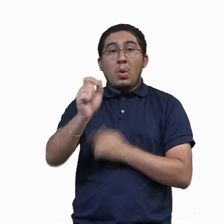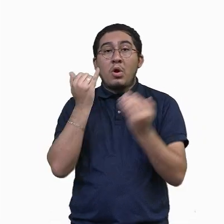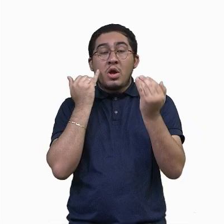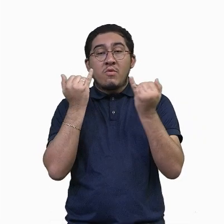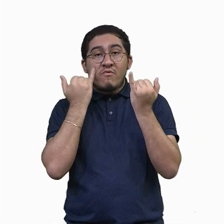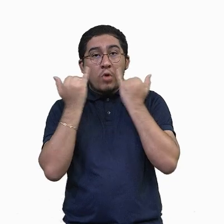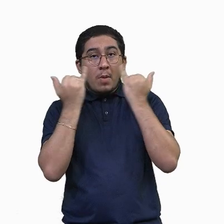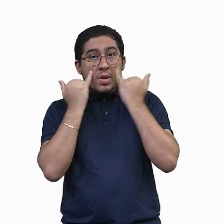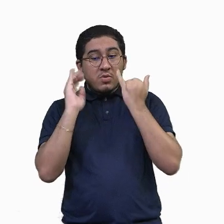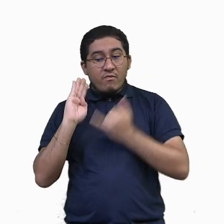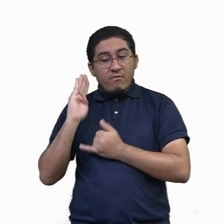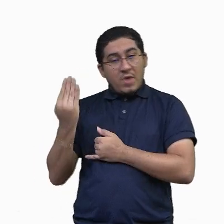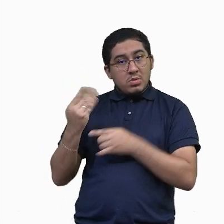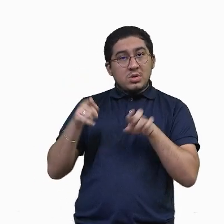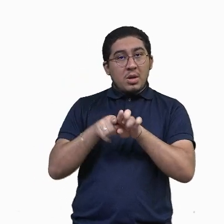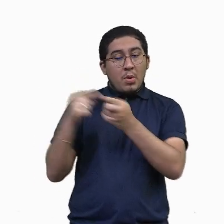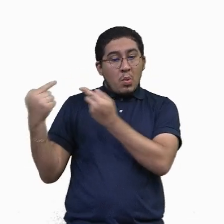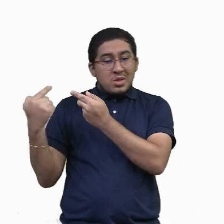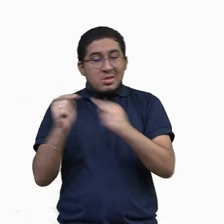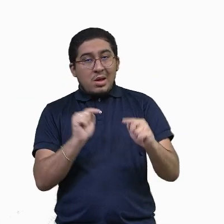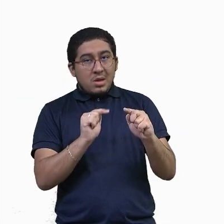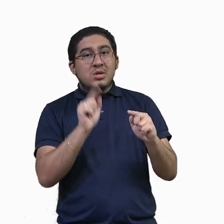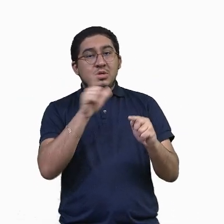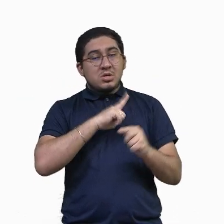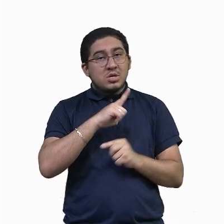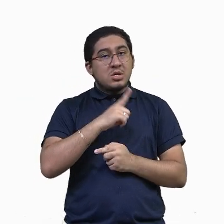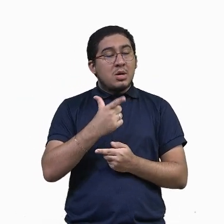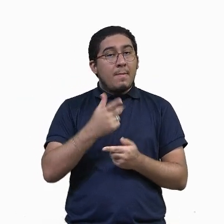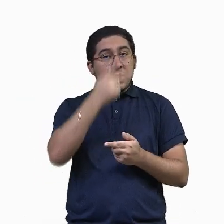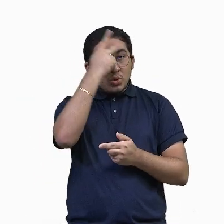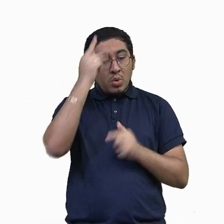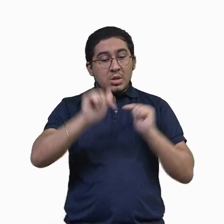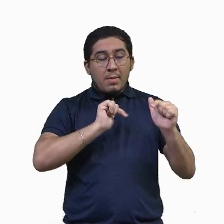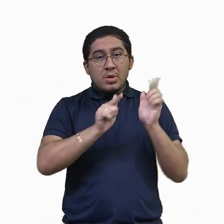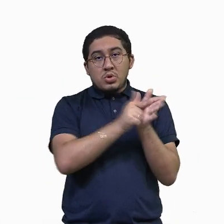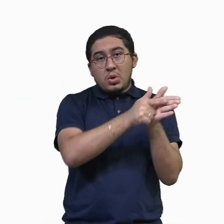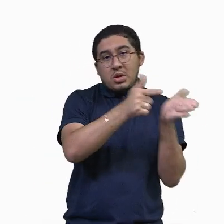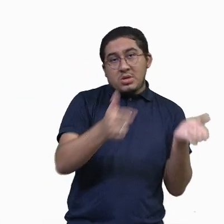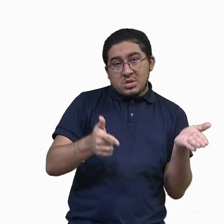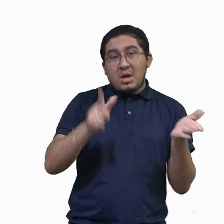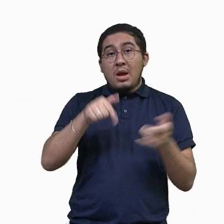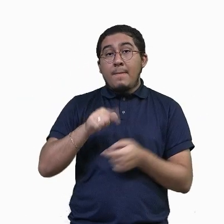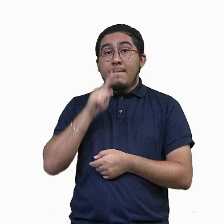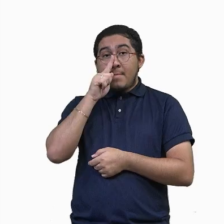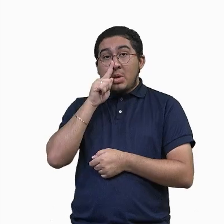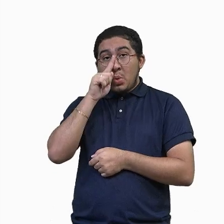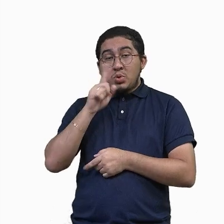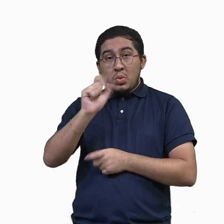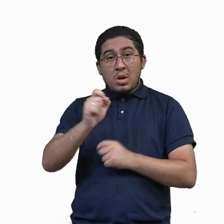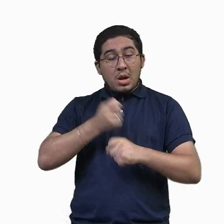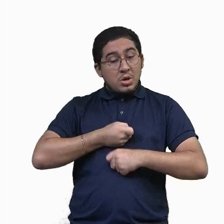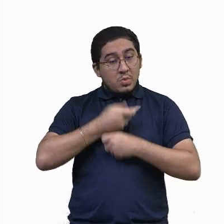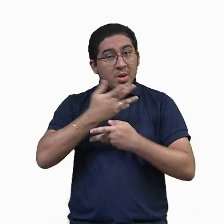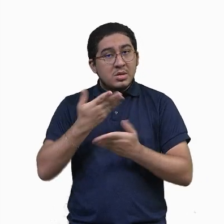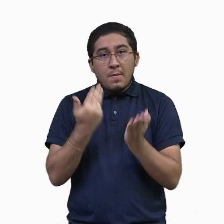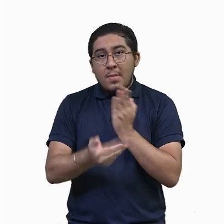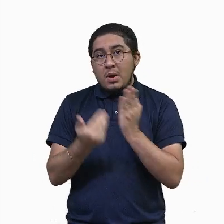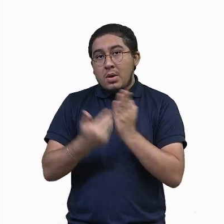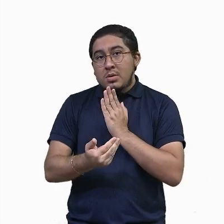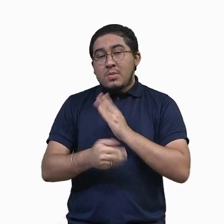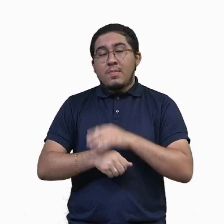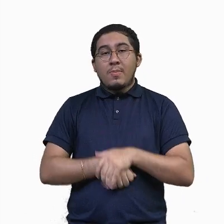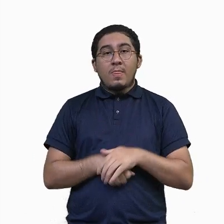e o ataque a jornalistas e mídias independentes representam um risco à base da liberdade democrática, o